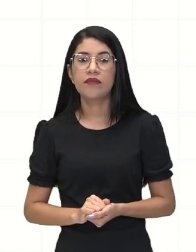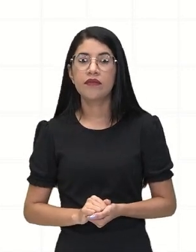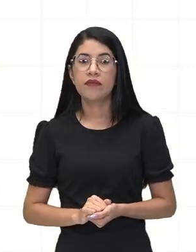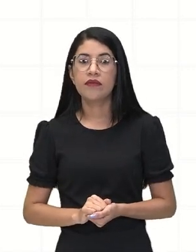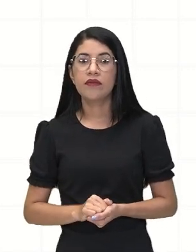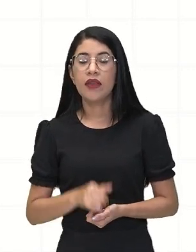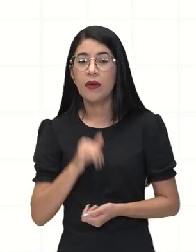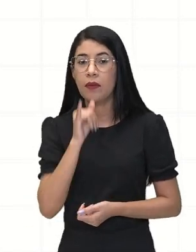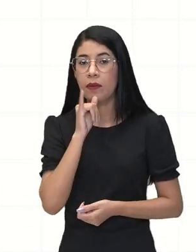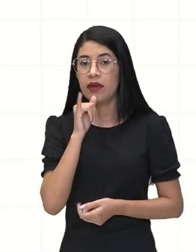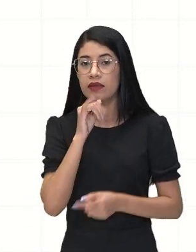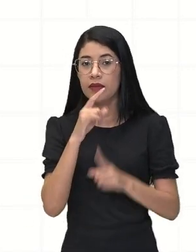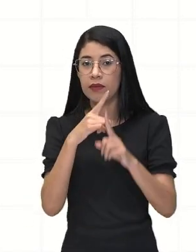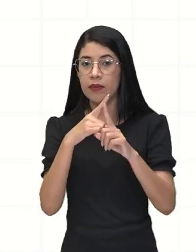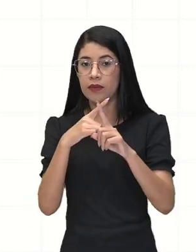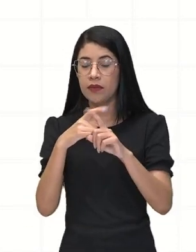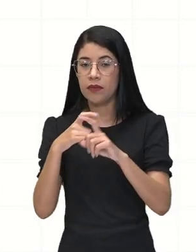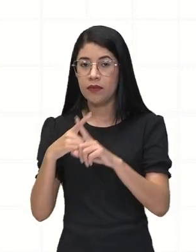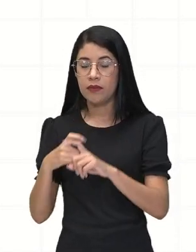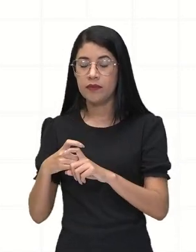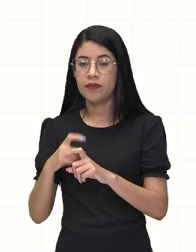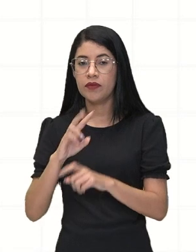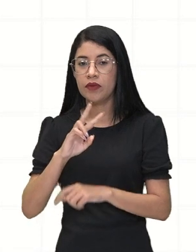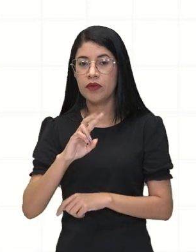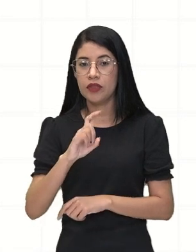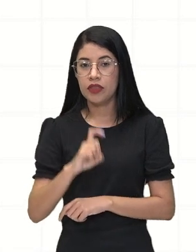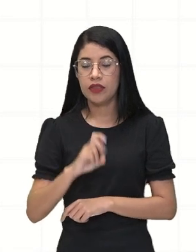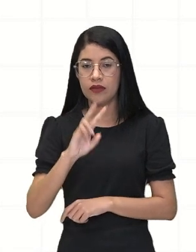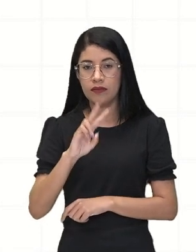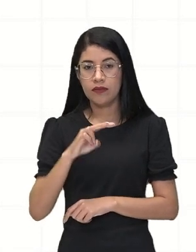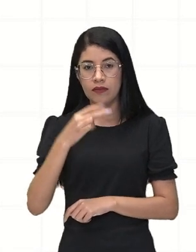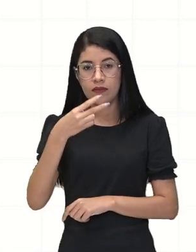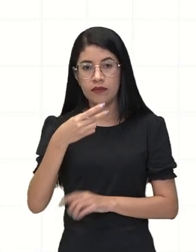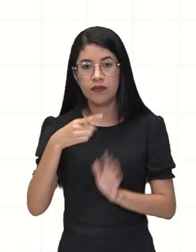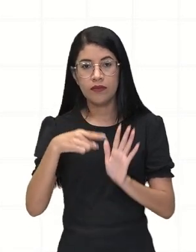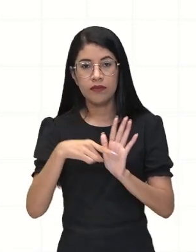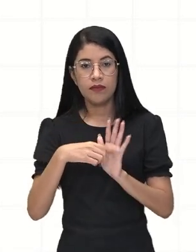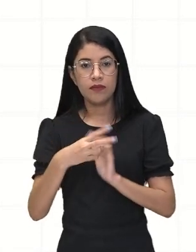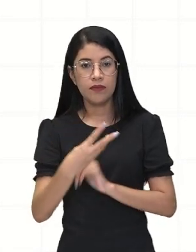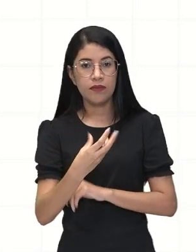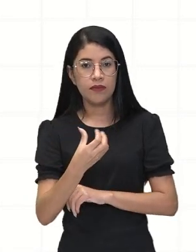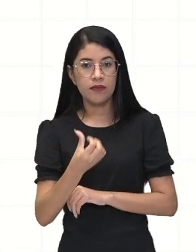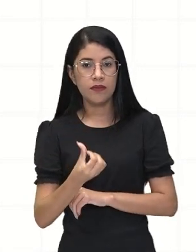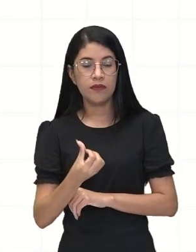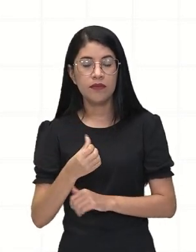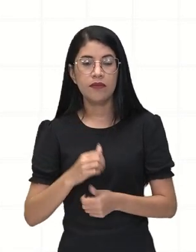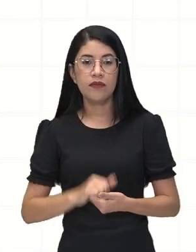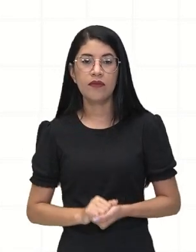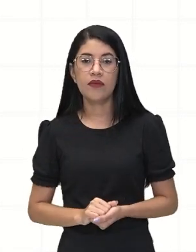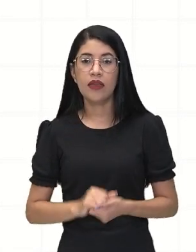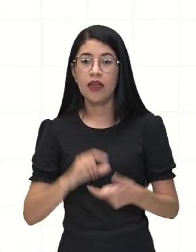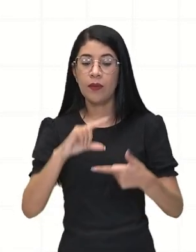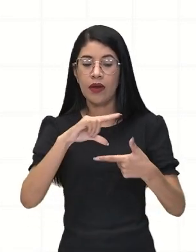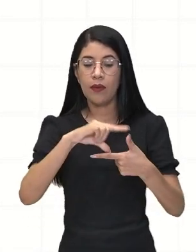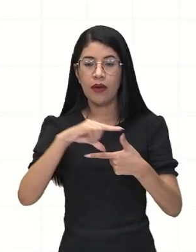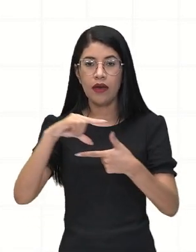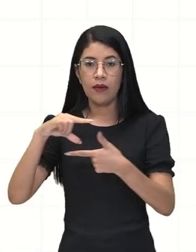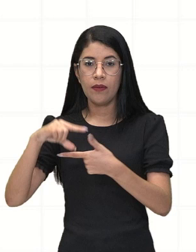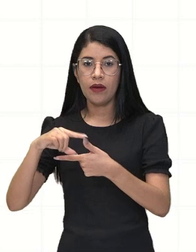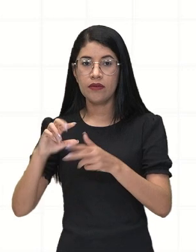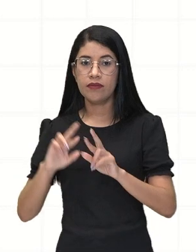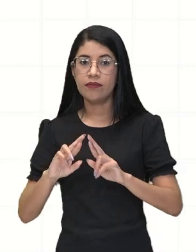observe o polinômio, né? O polinômio x ao quadrado menos 36 representa uma diferença de dois quadrados.